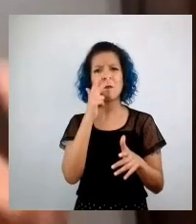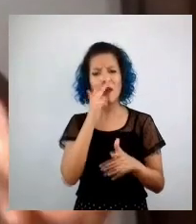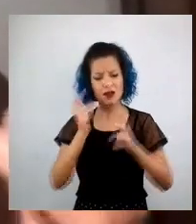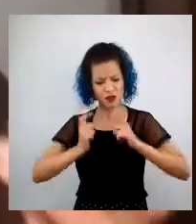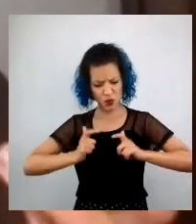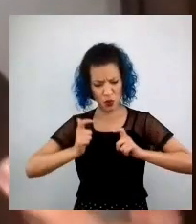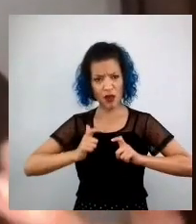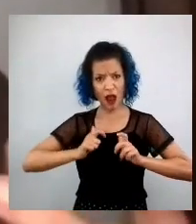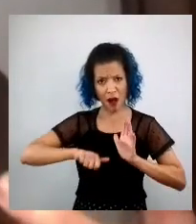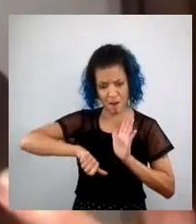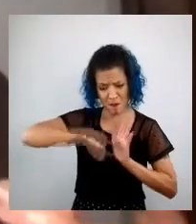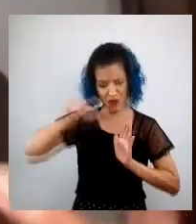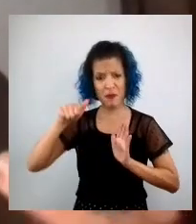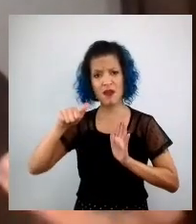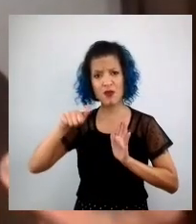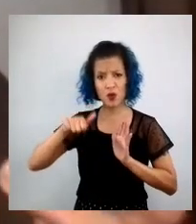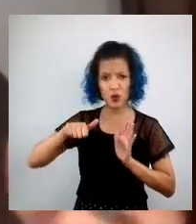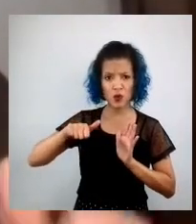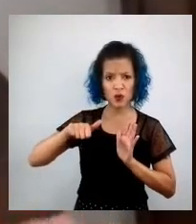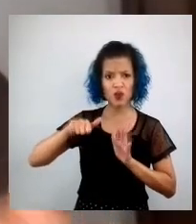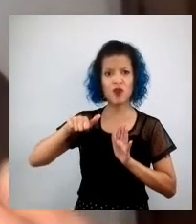uma